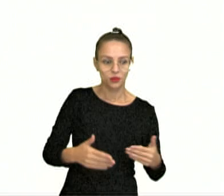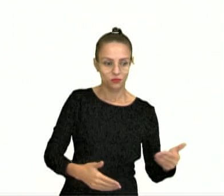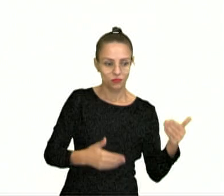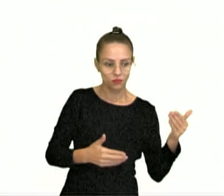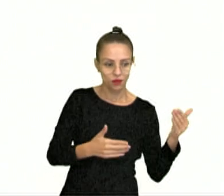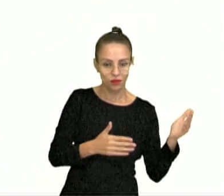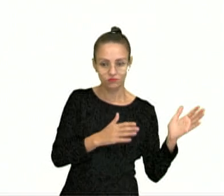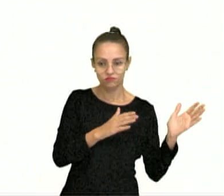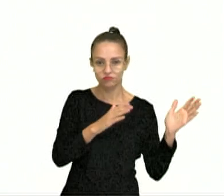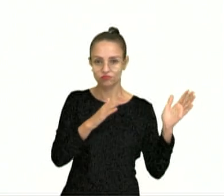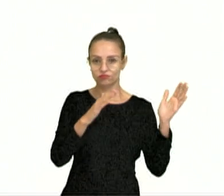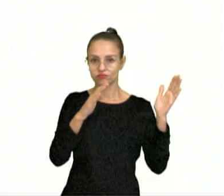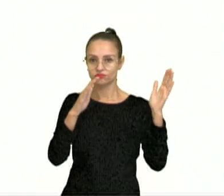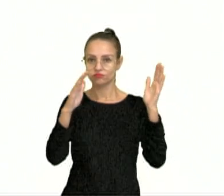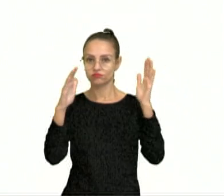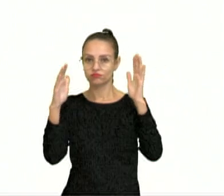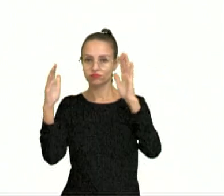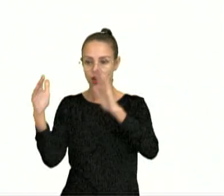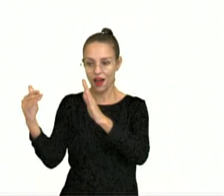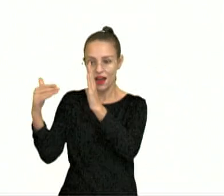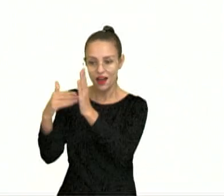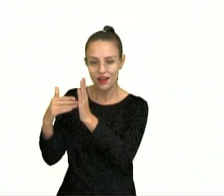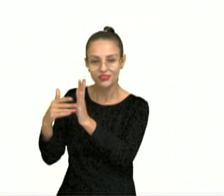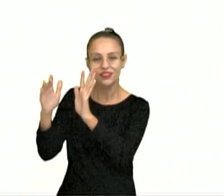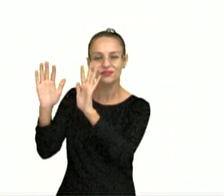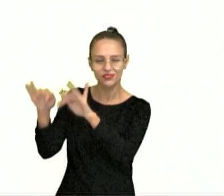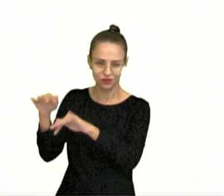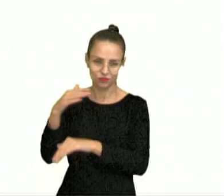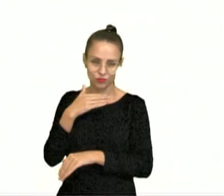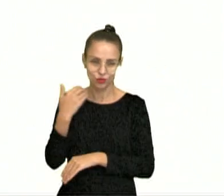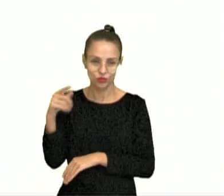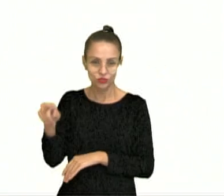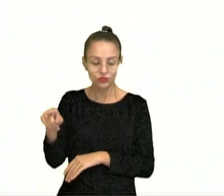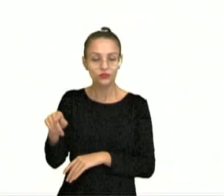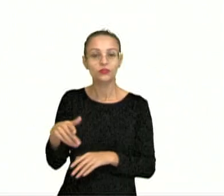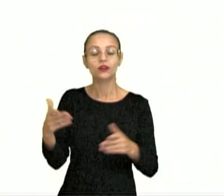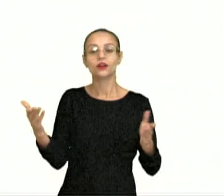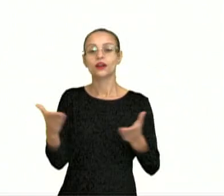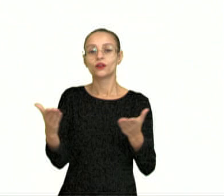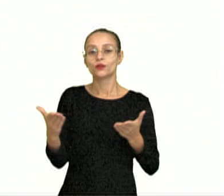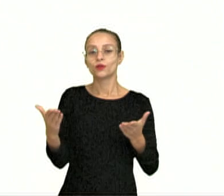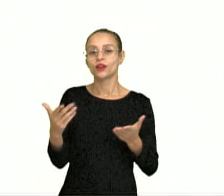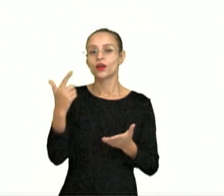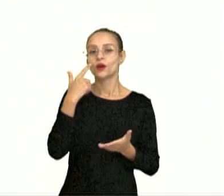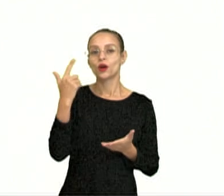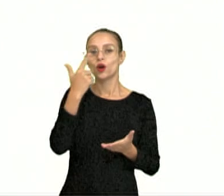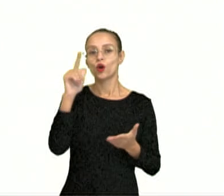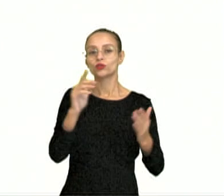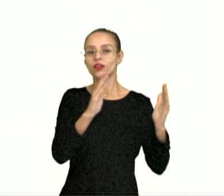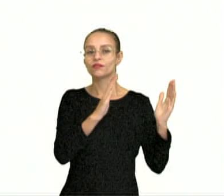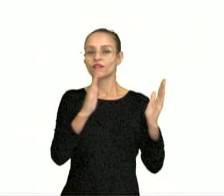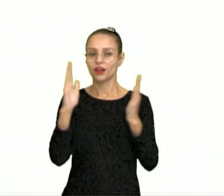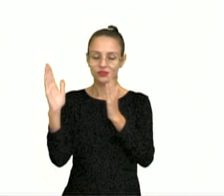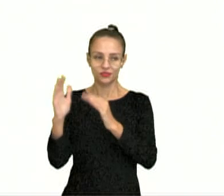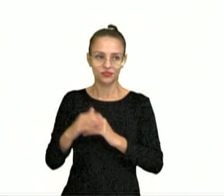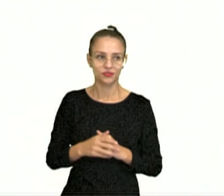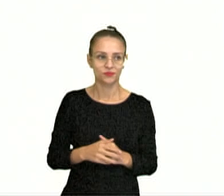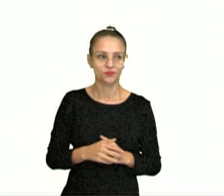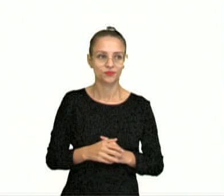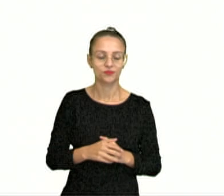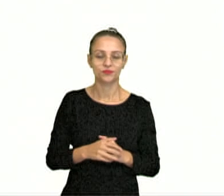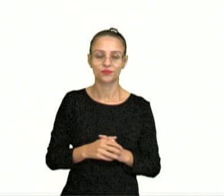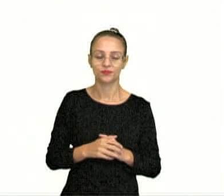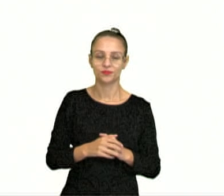sua morte? Então, aqui a gente vai entrar agora em outras fases. Na